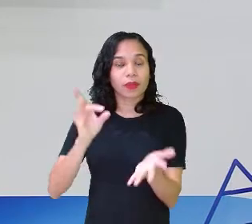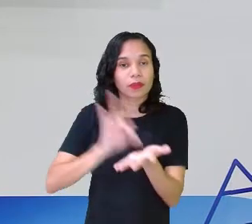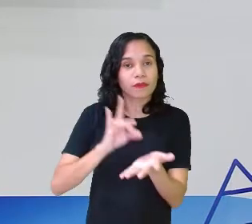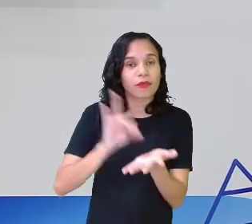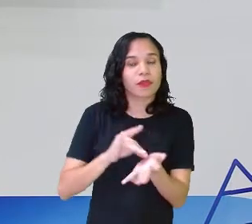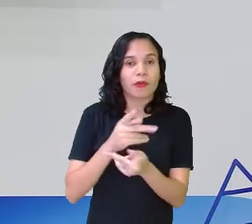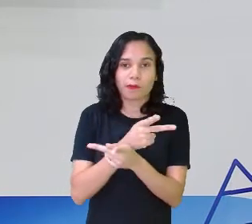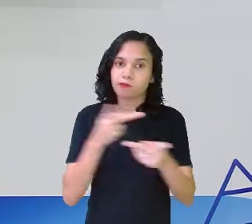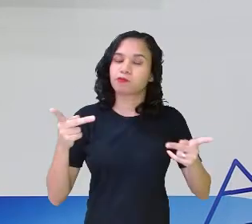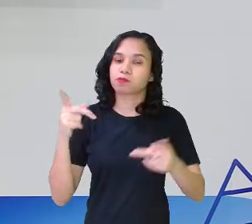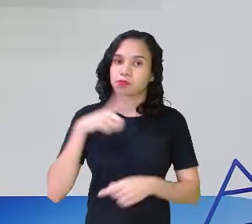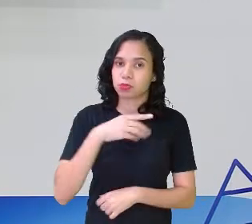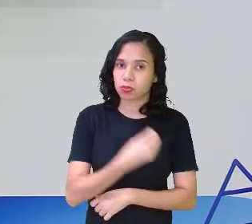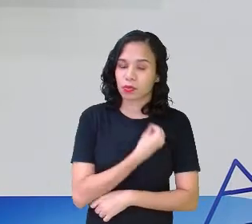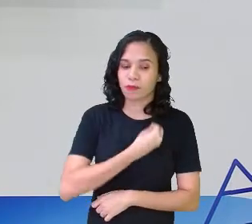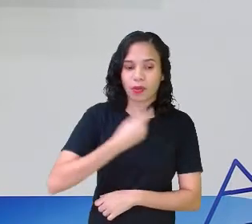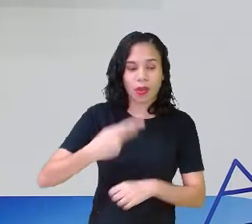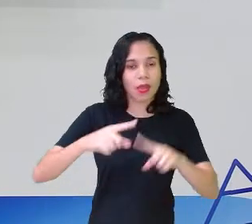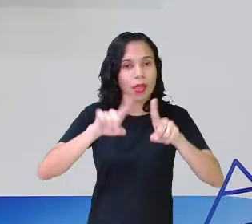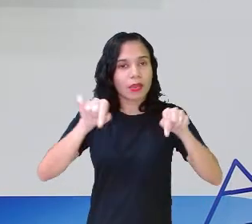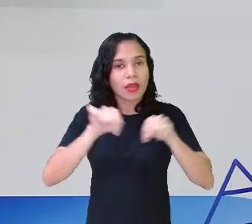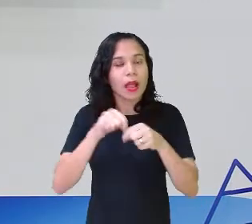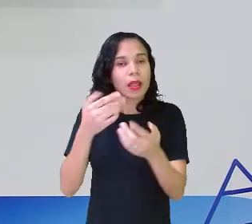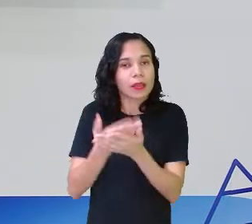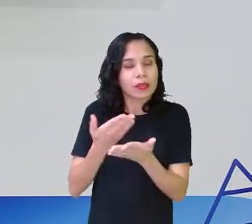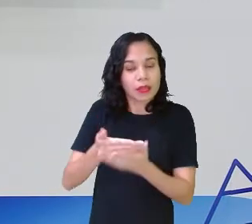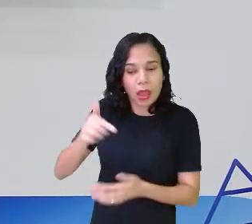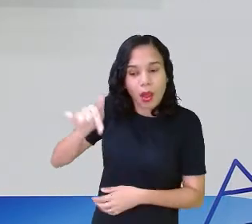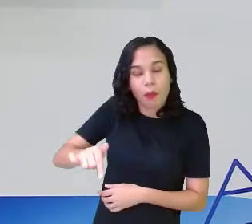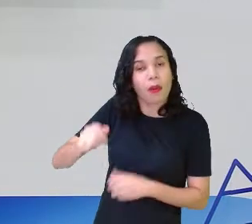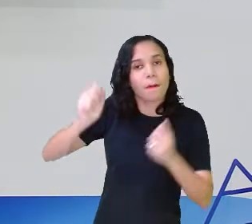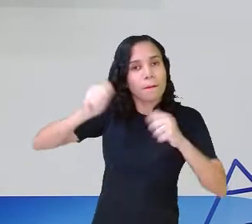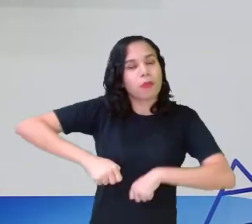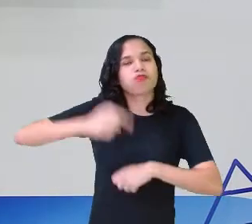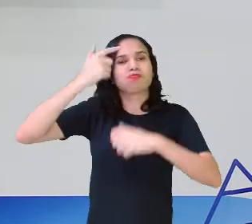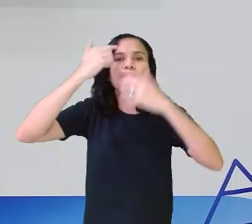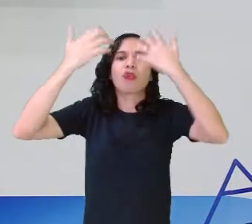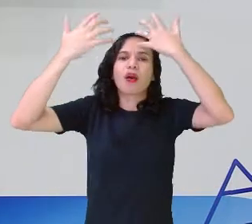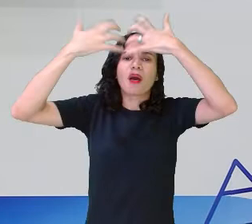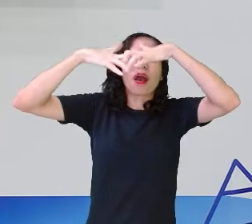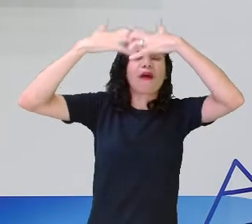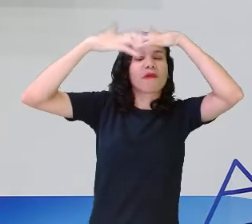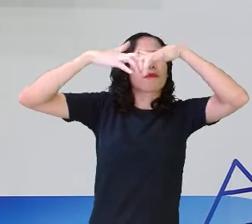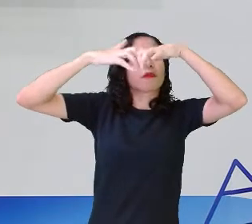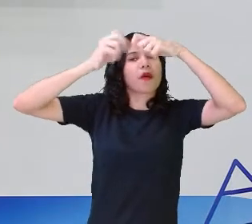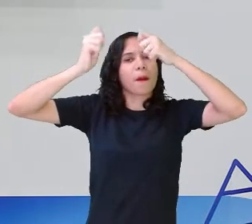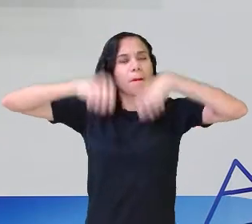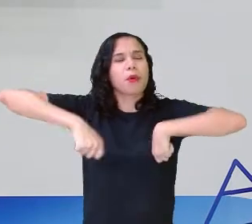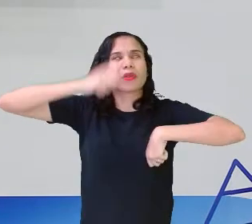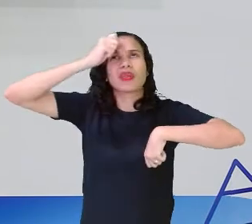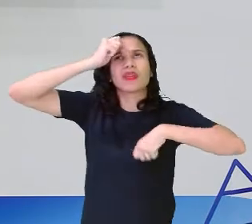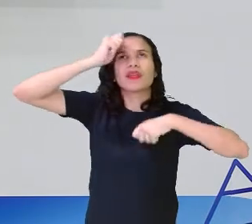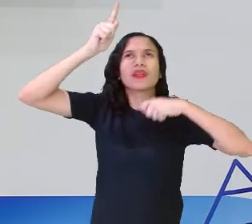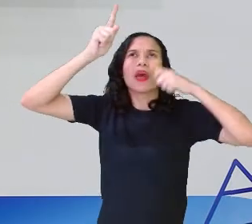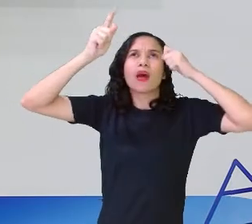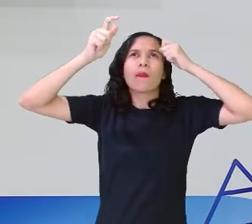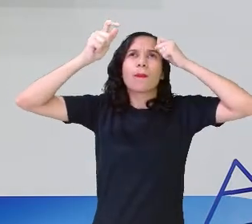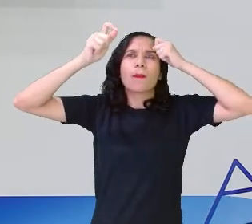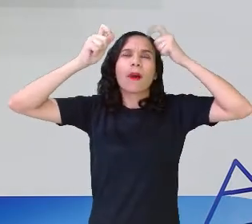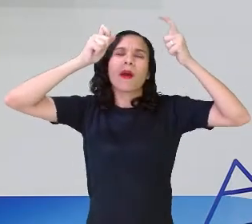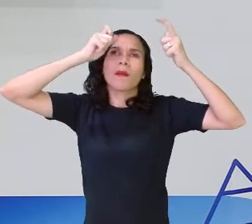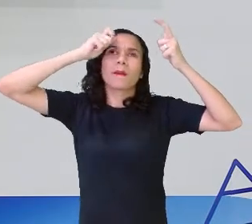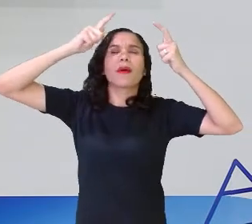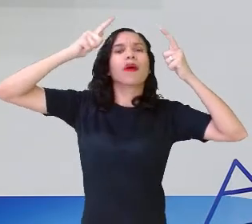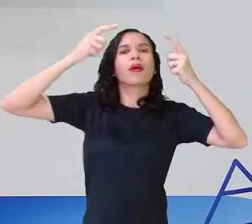verdade vocês que estão na sala regular possam refletir, possam pensar, possam ter ideias de